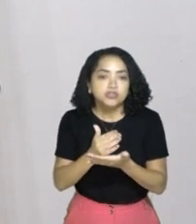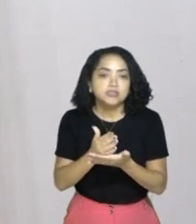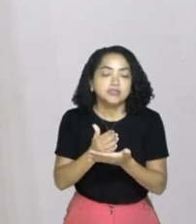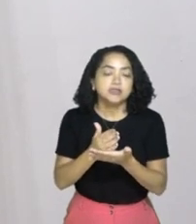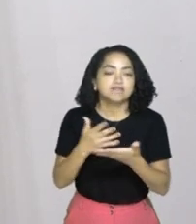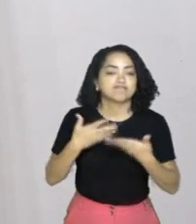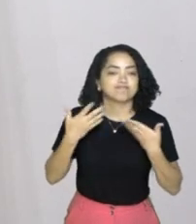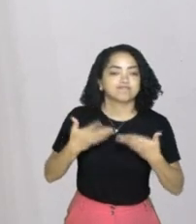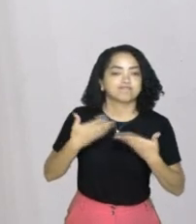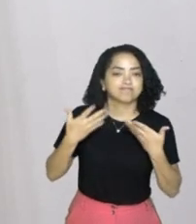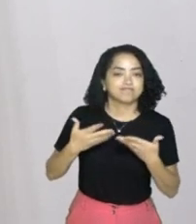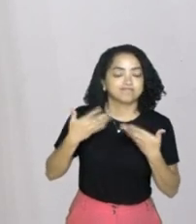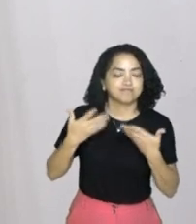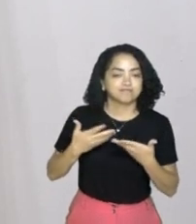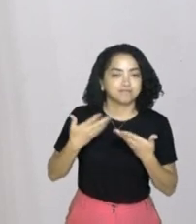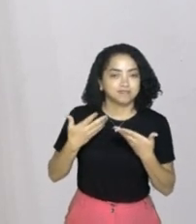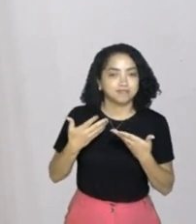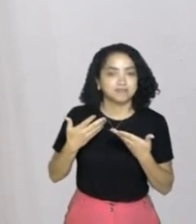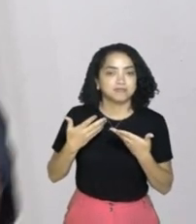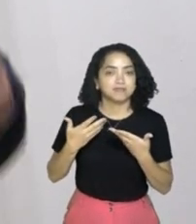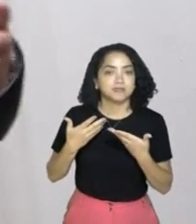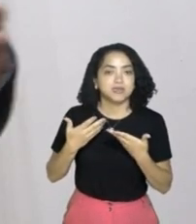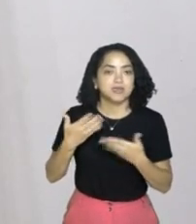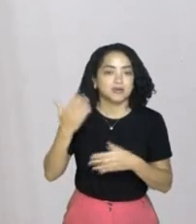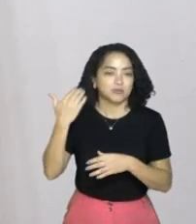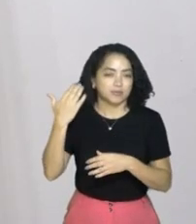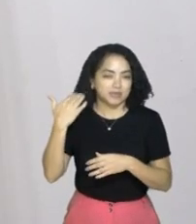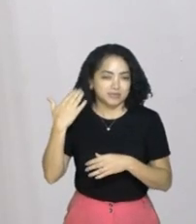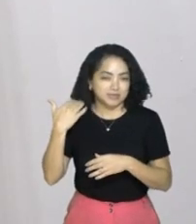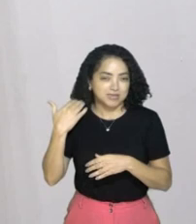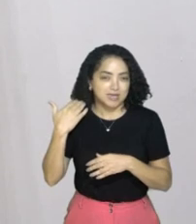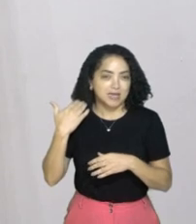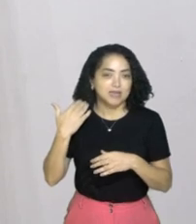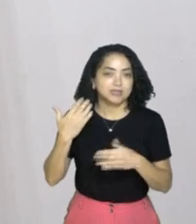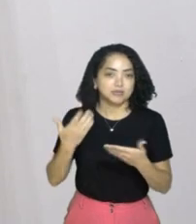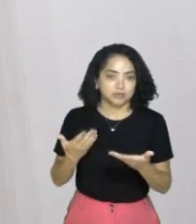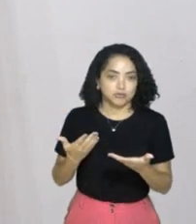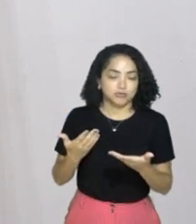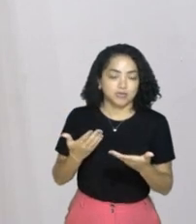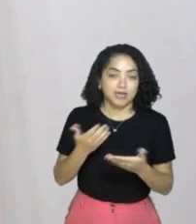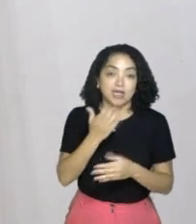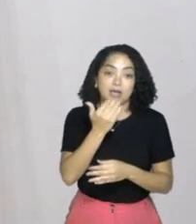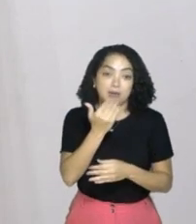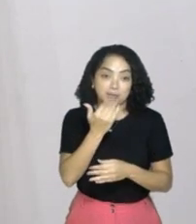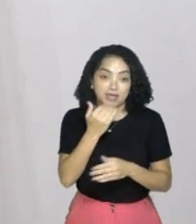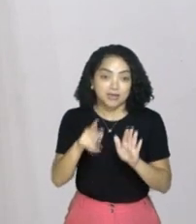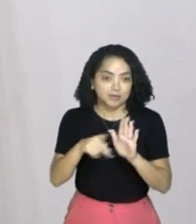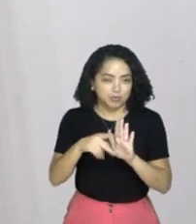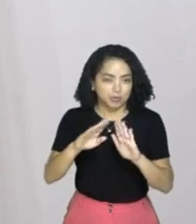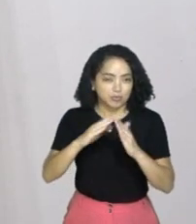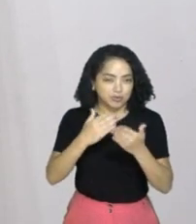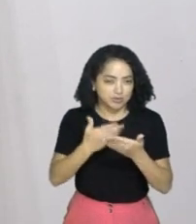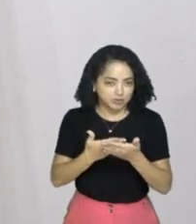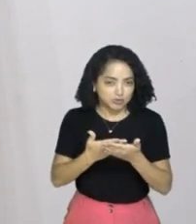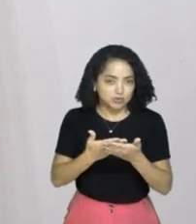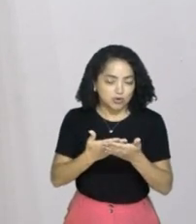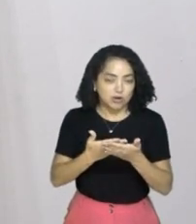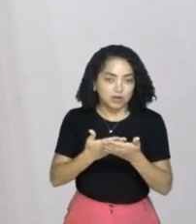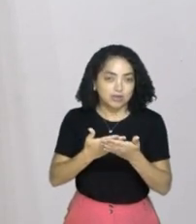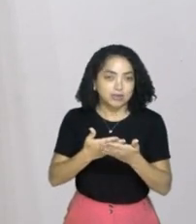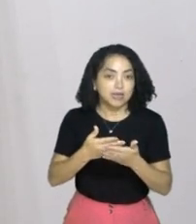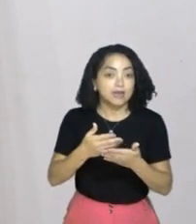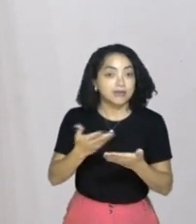recebemos na época a tão falar da merenda é que vinha do Governo do Estado